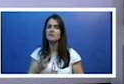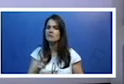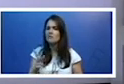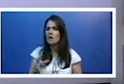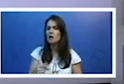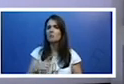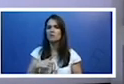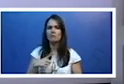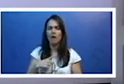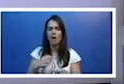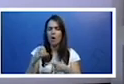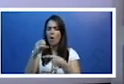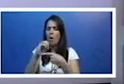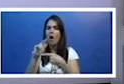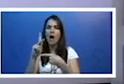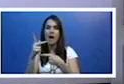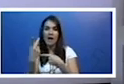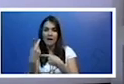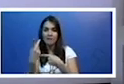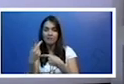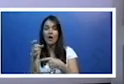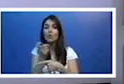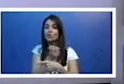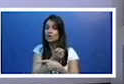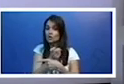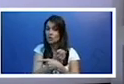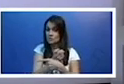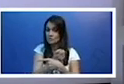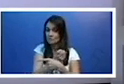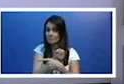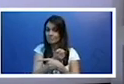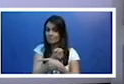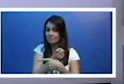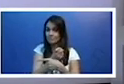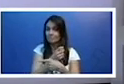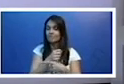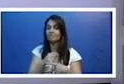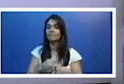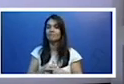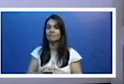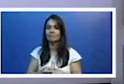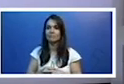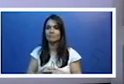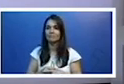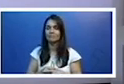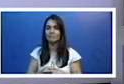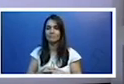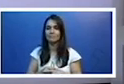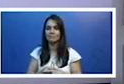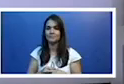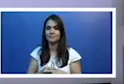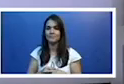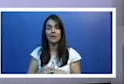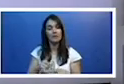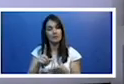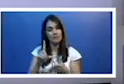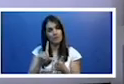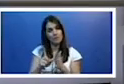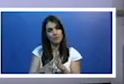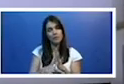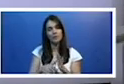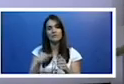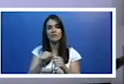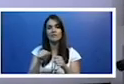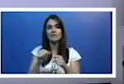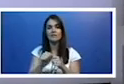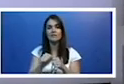hidroxila, a quantidade aqui, o X que está aqui multiplicando, o que está fora do parênteses, vem para frente e vai formar a carga do